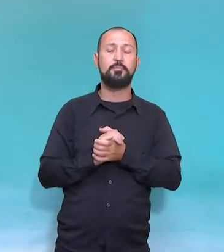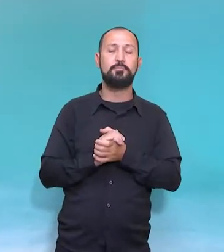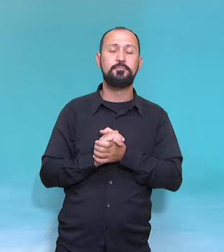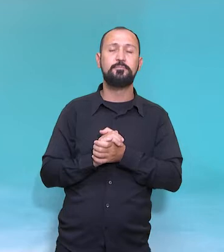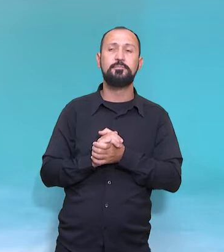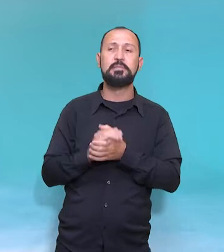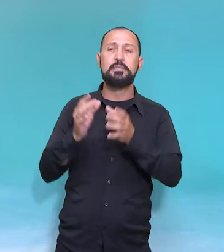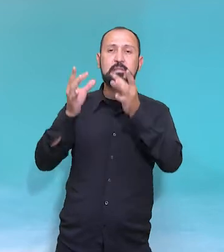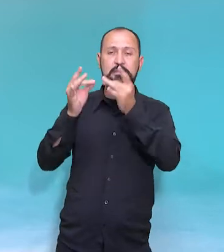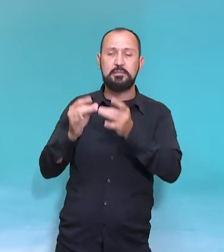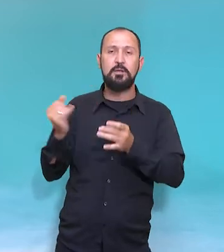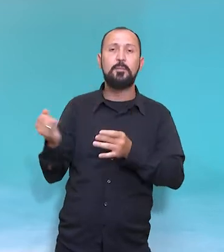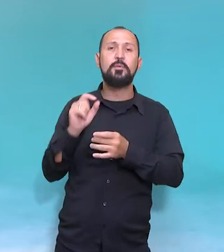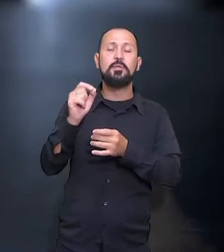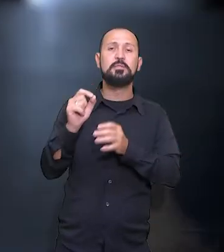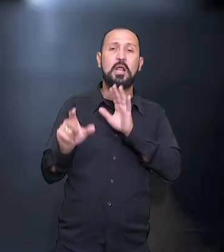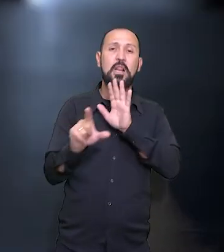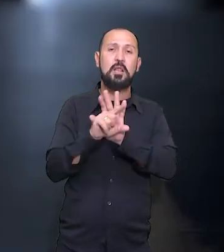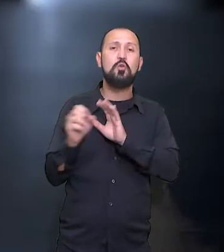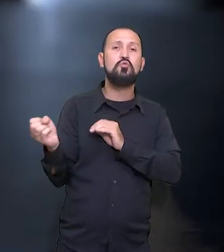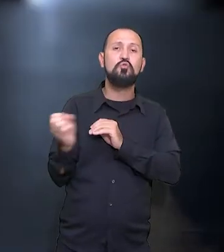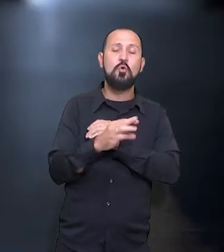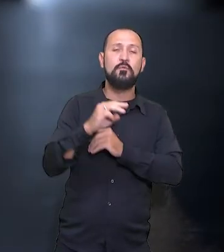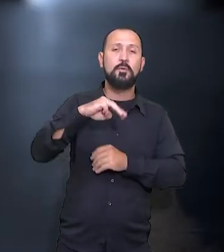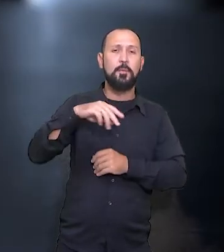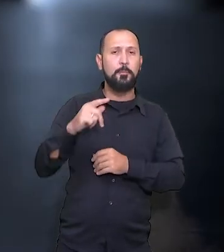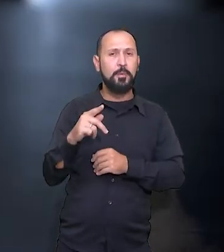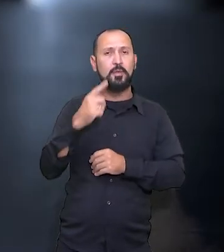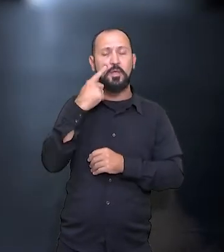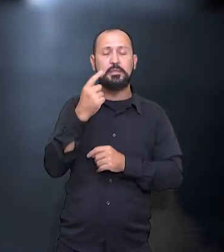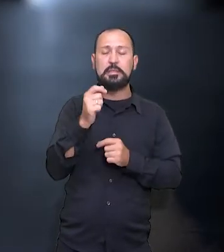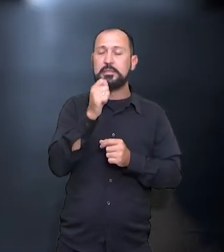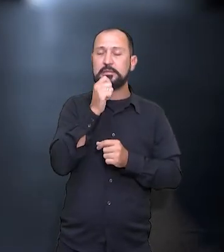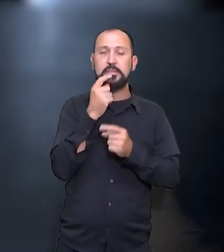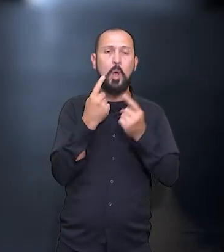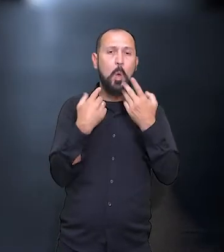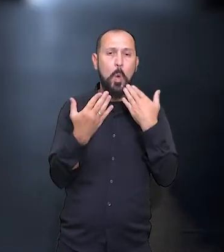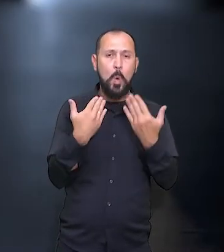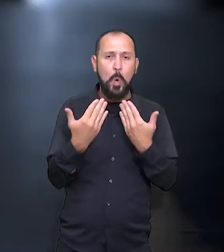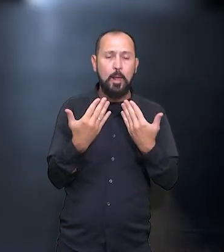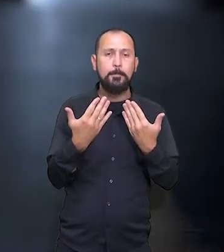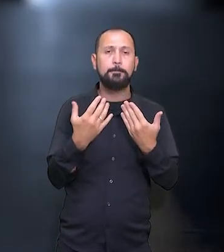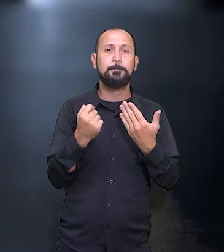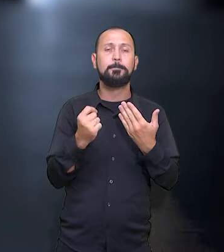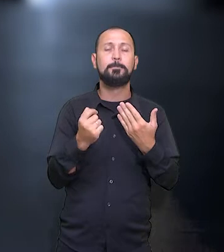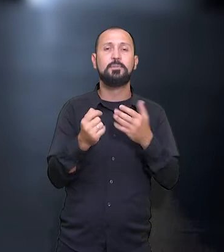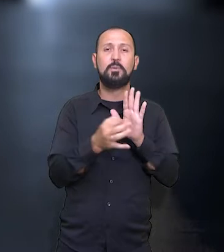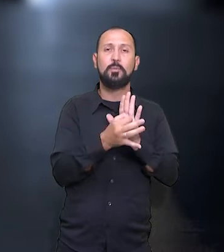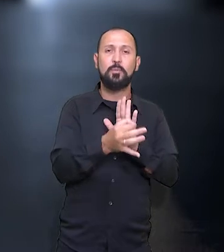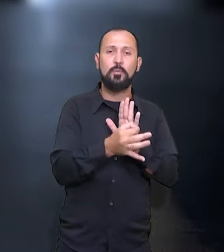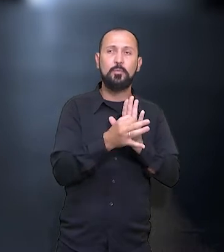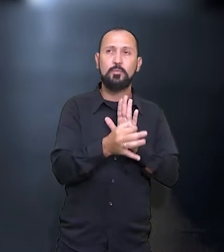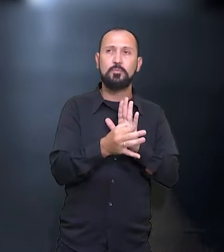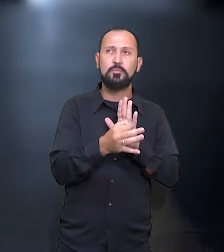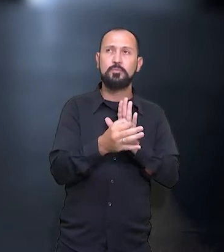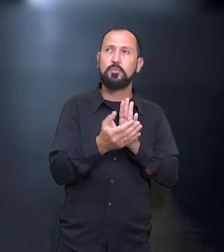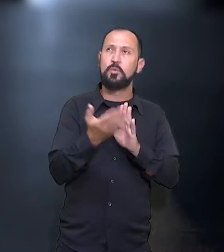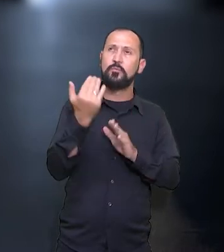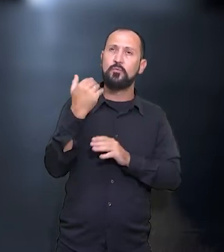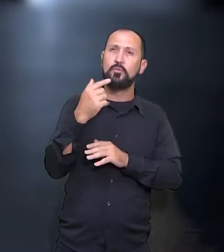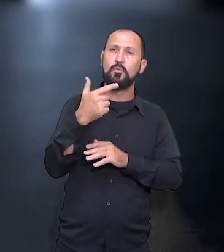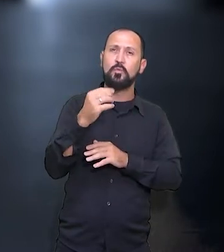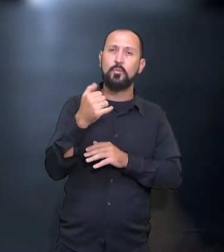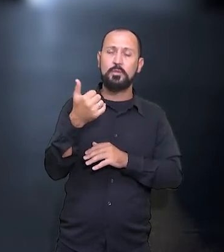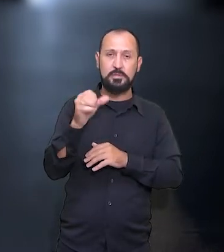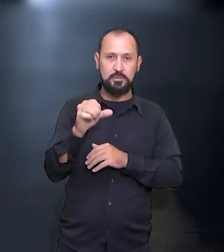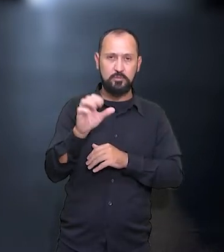Importante nesse ponto, Paulo, como a lei é muito nova, a medida provisória ela vem ali sendo discutida para ser proposta em